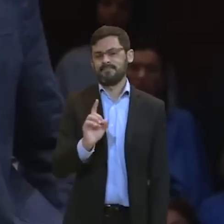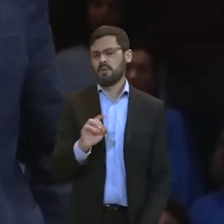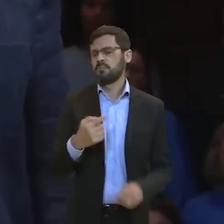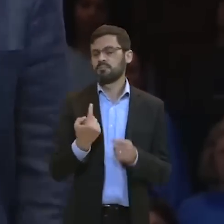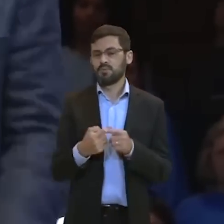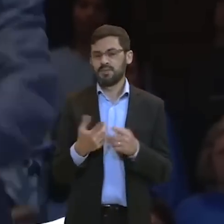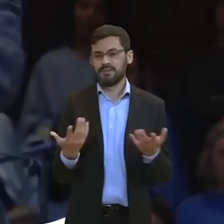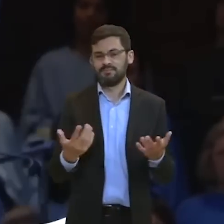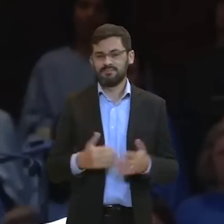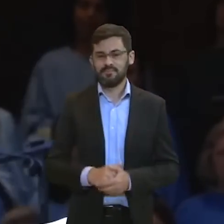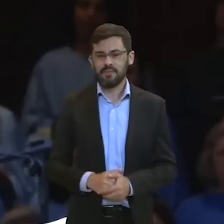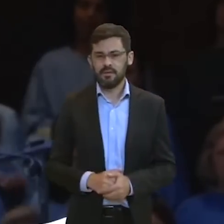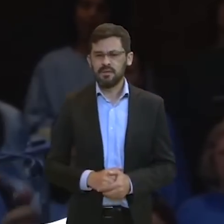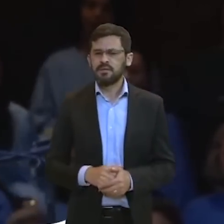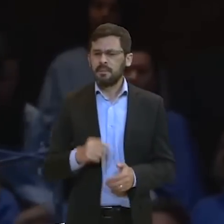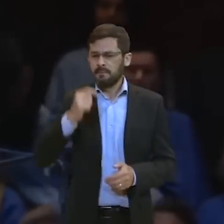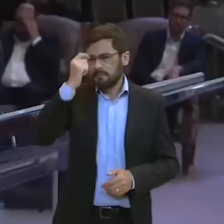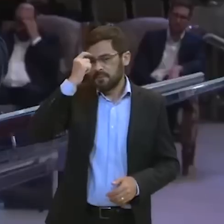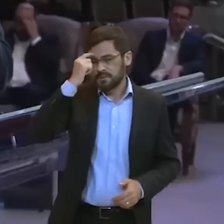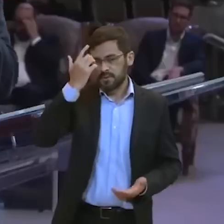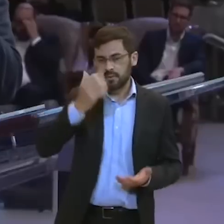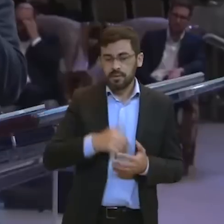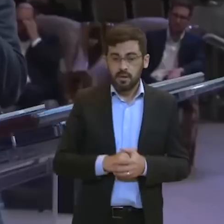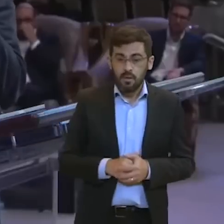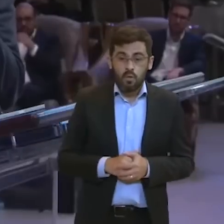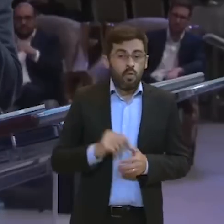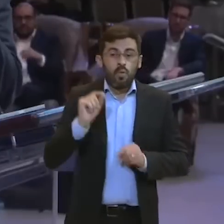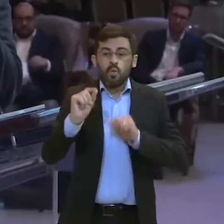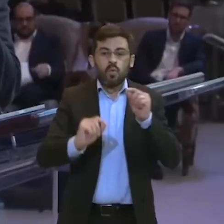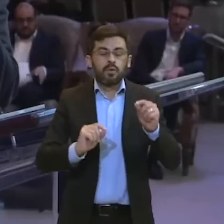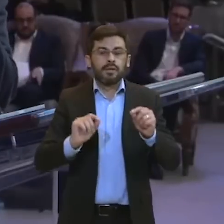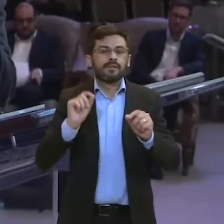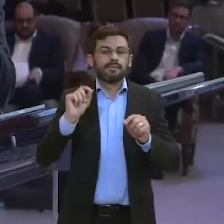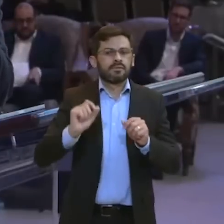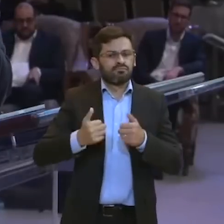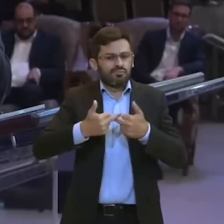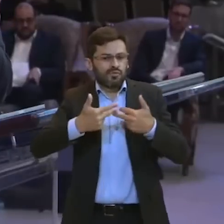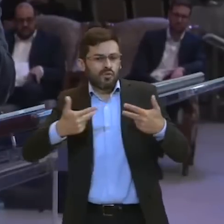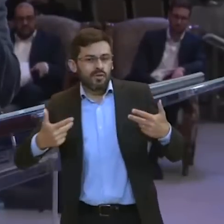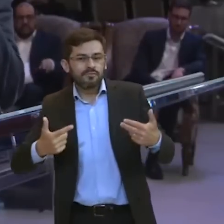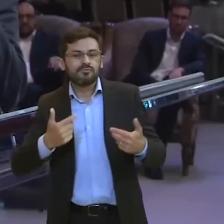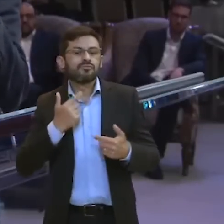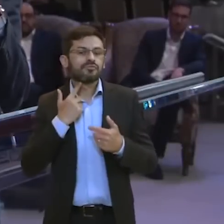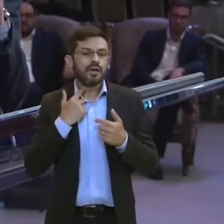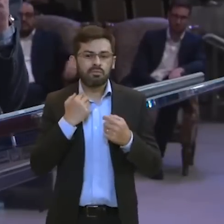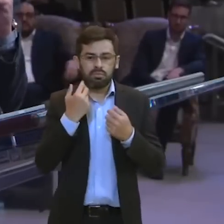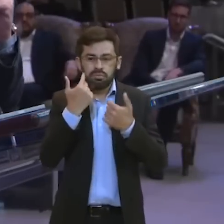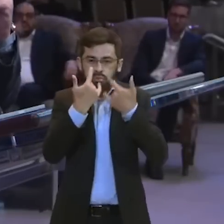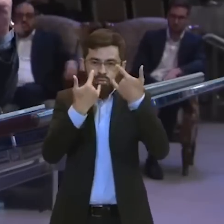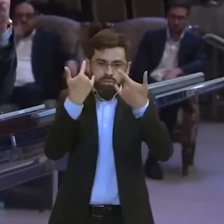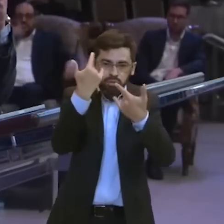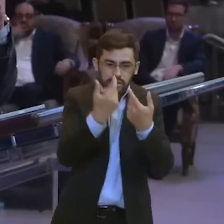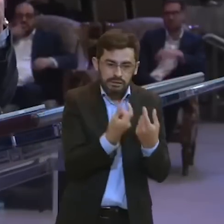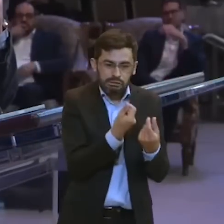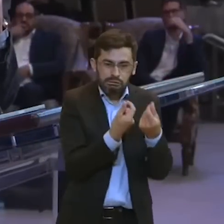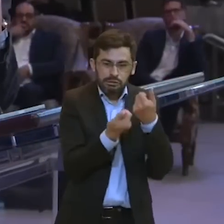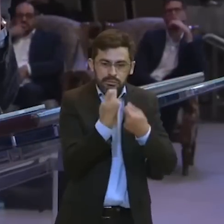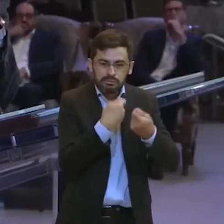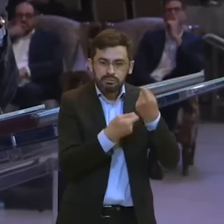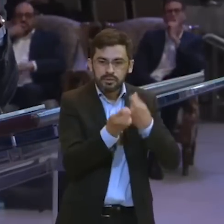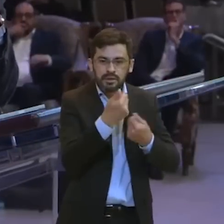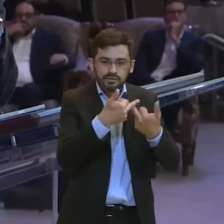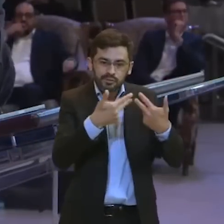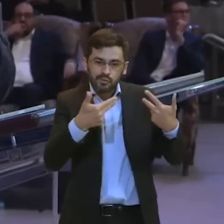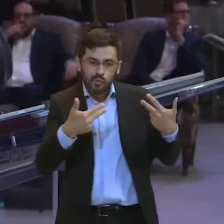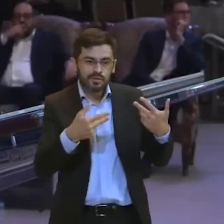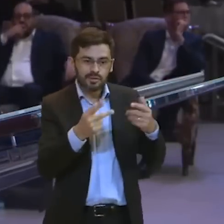quê? Porque você pode imaginar o que havia de interesses financeiros com essa adoração de todos esses outros